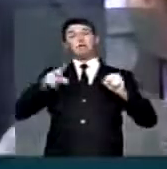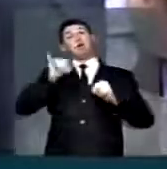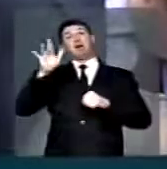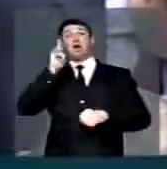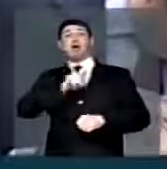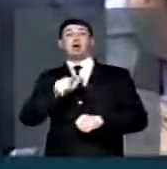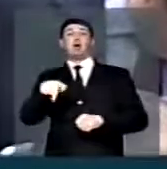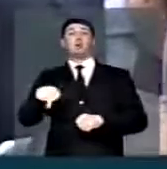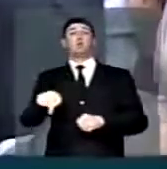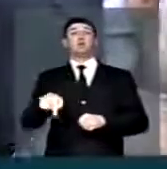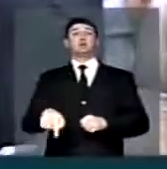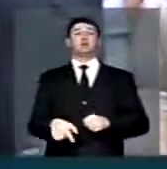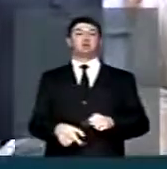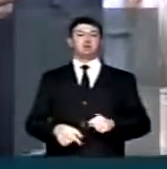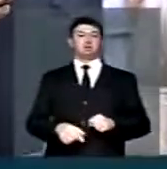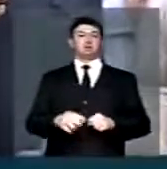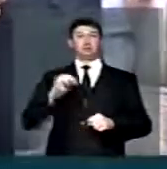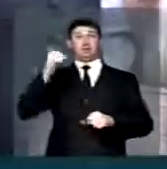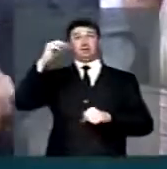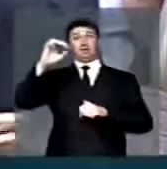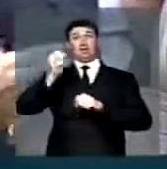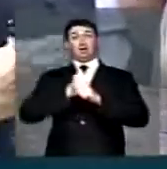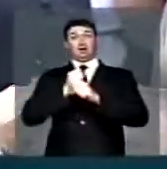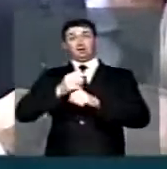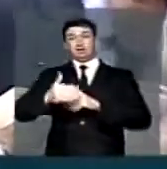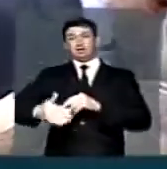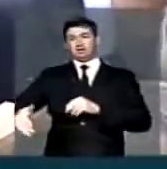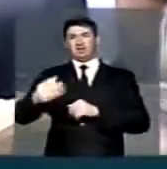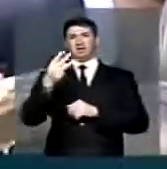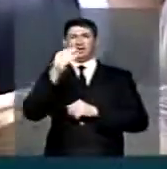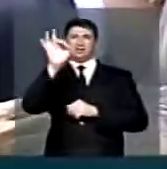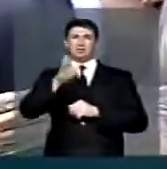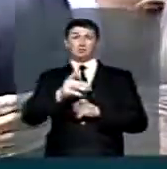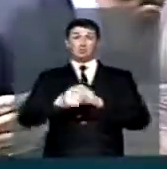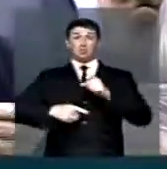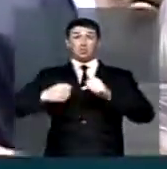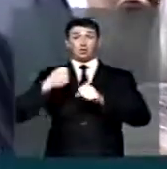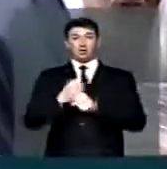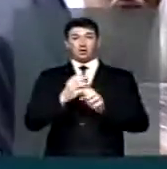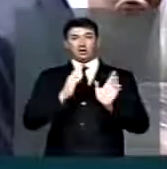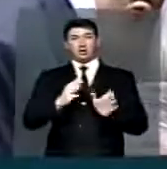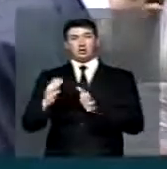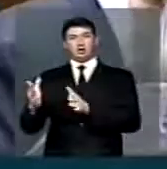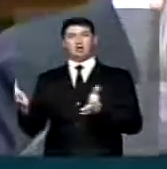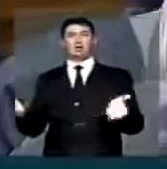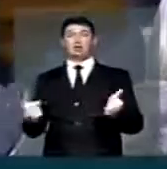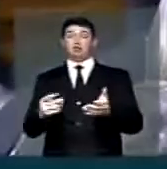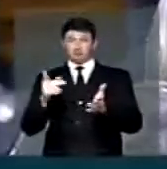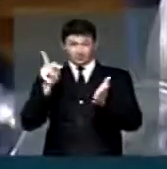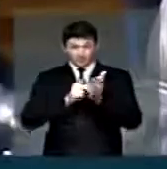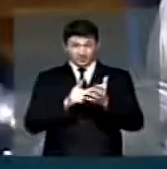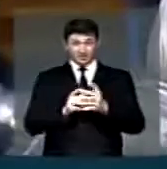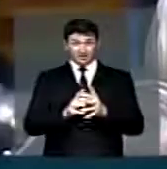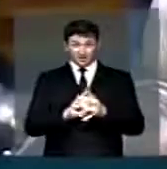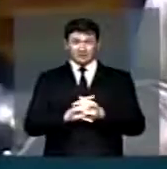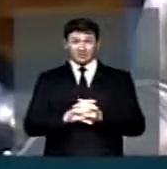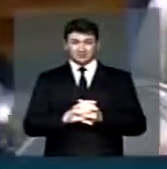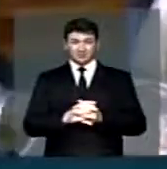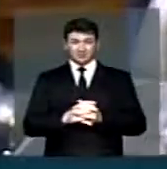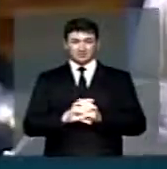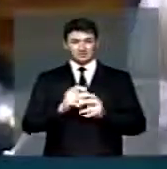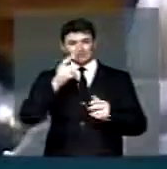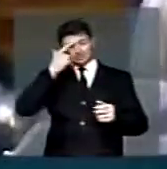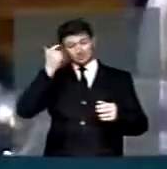grandes beneficiários, por 10 anos a 3% ao ano. Então, rigorosamente,